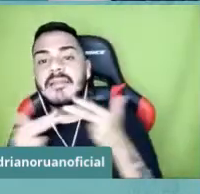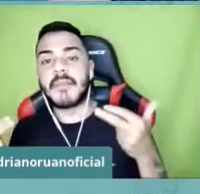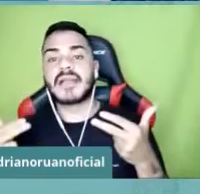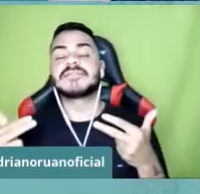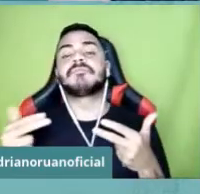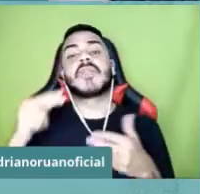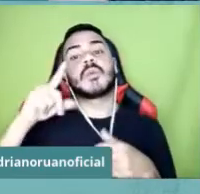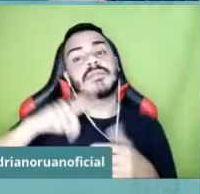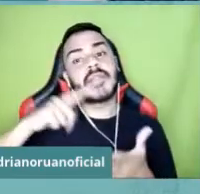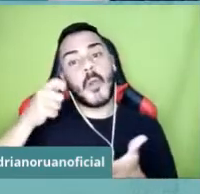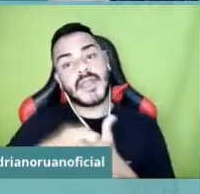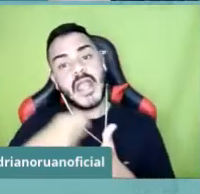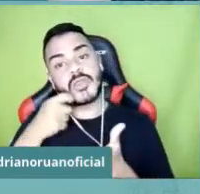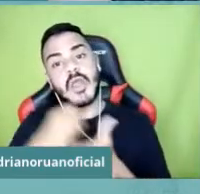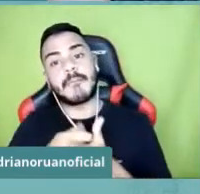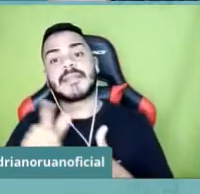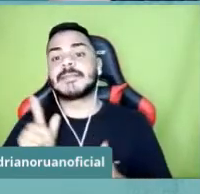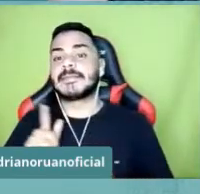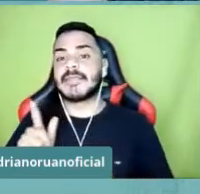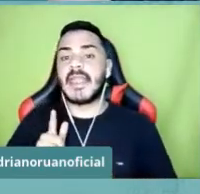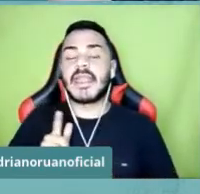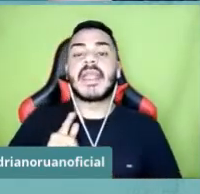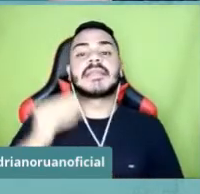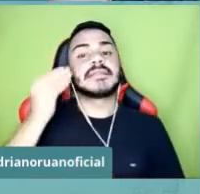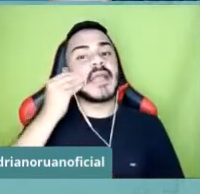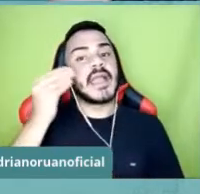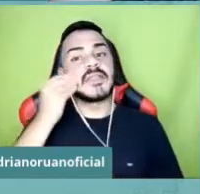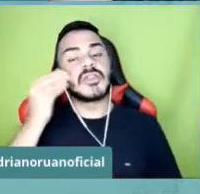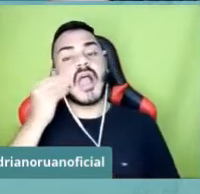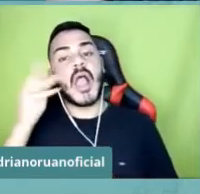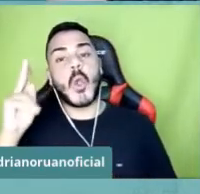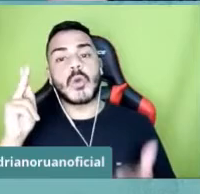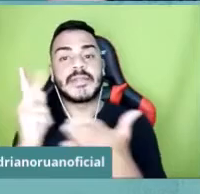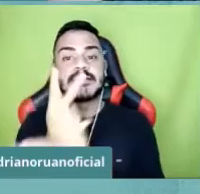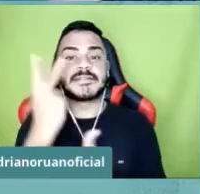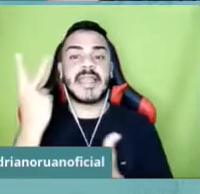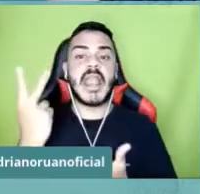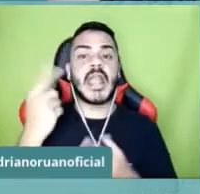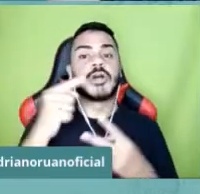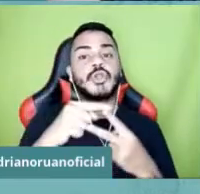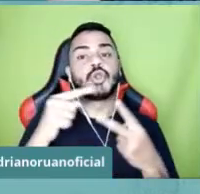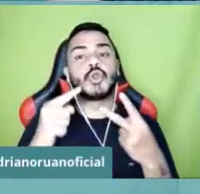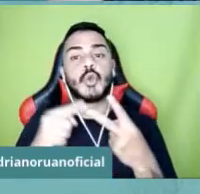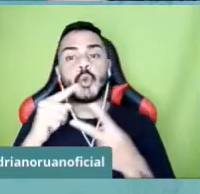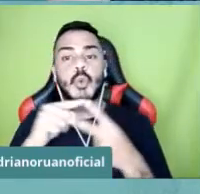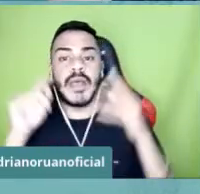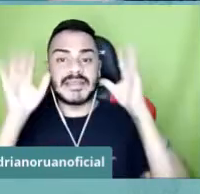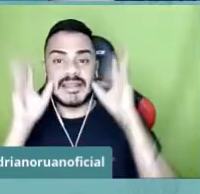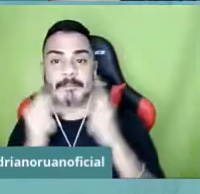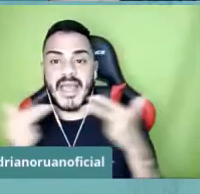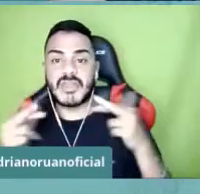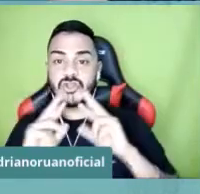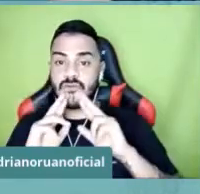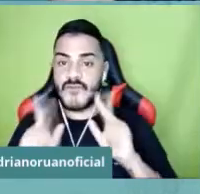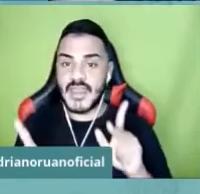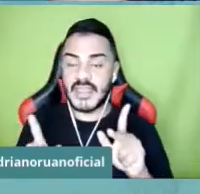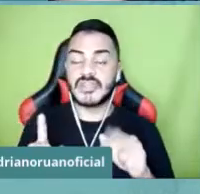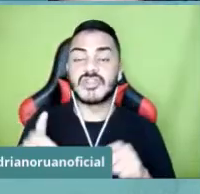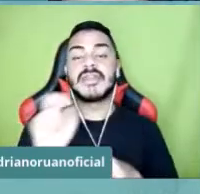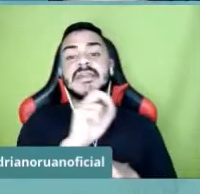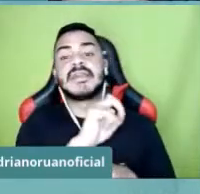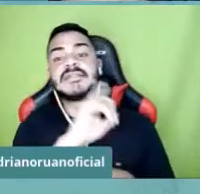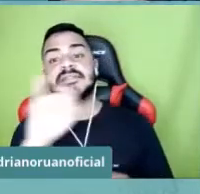gente tem que esses testes têm que se acontecerem em duas espécies diferentes. Caso a gente